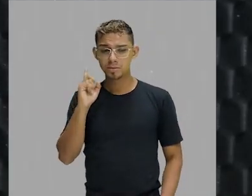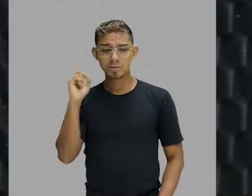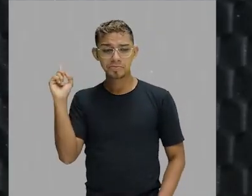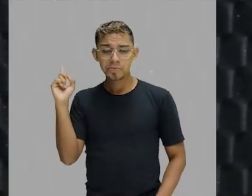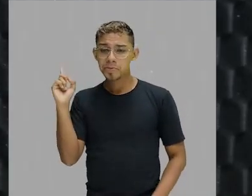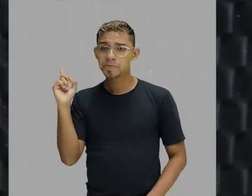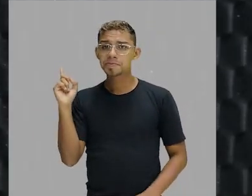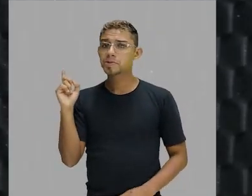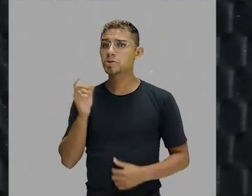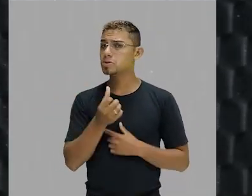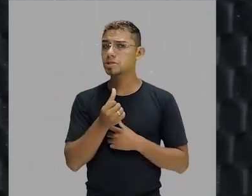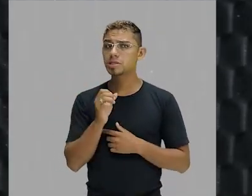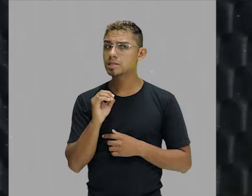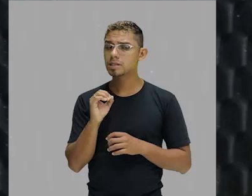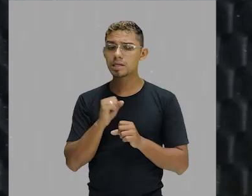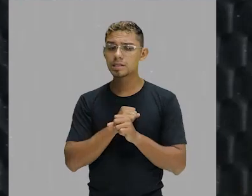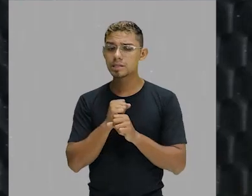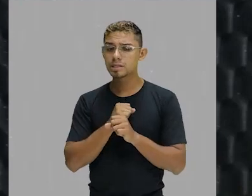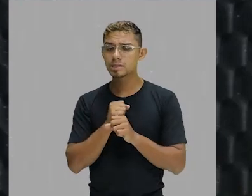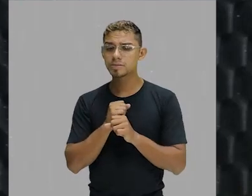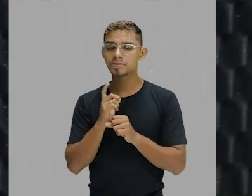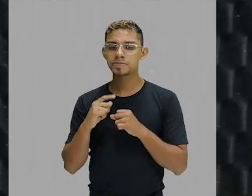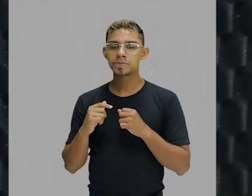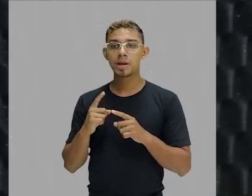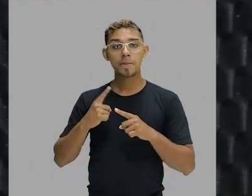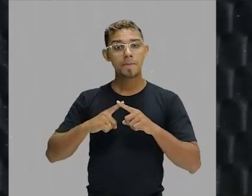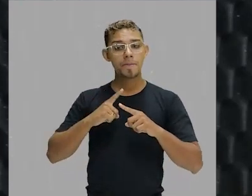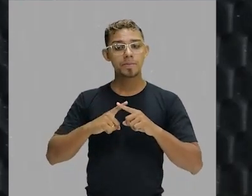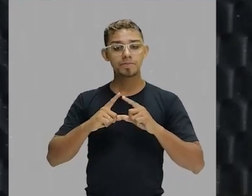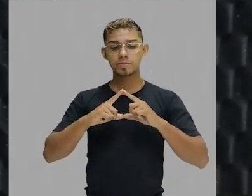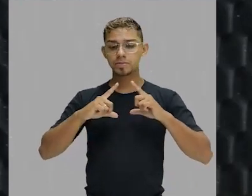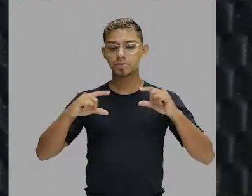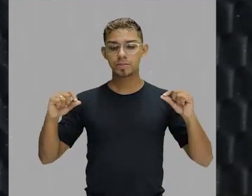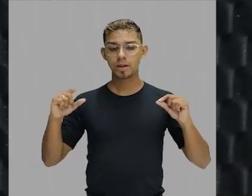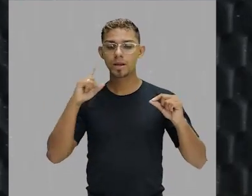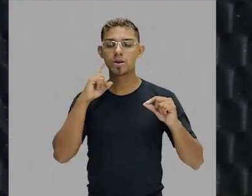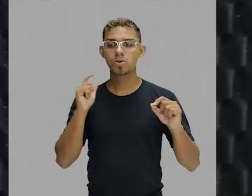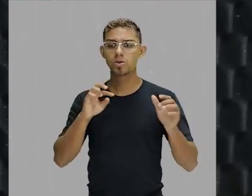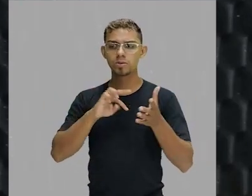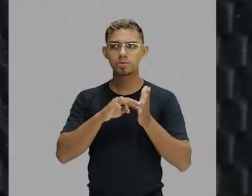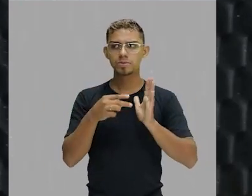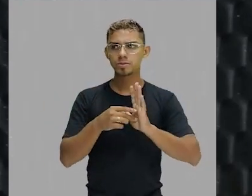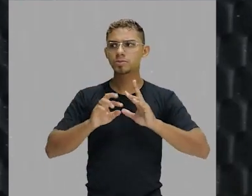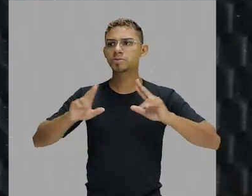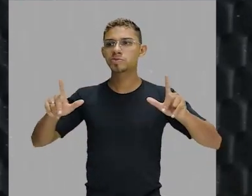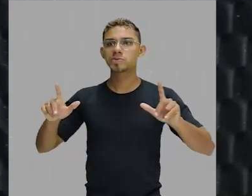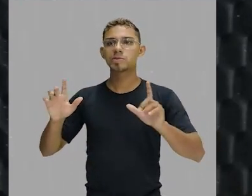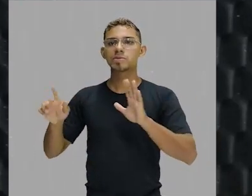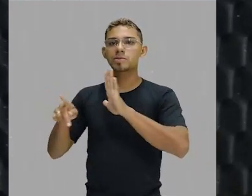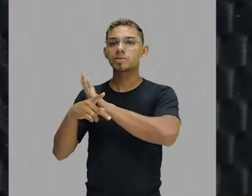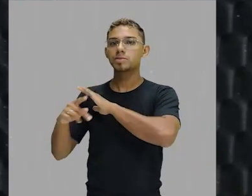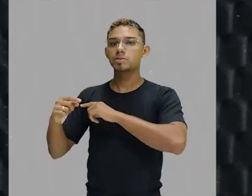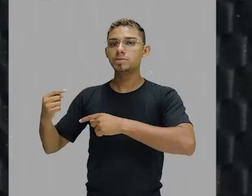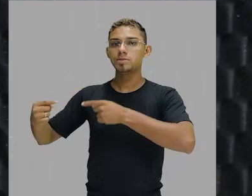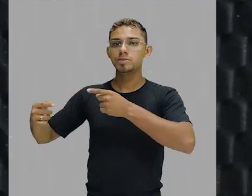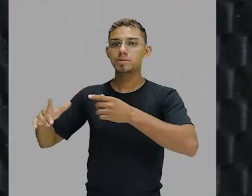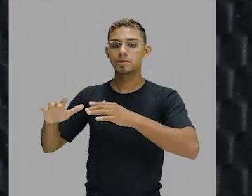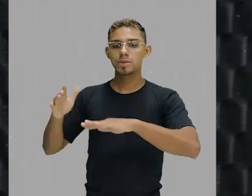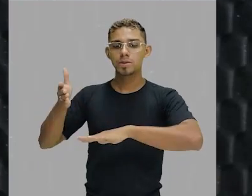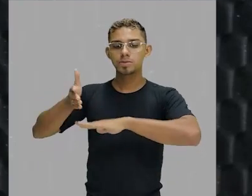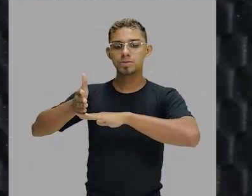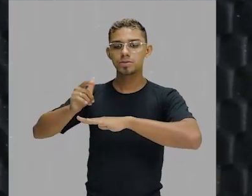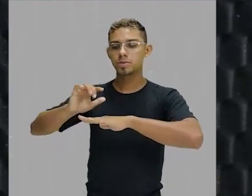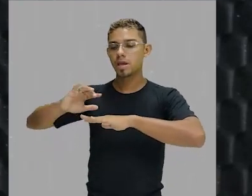patrimônio material mundial? Porque Brasília foge dos conceitos de qualquer lugar do mundo. Ela é uma cidade projetada com a arte moderna,